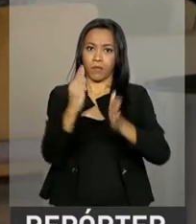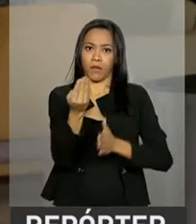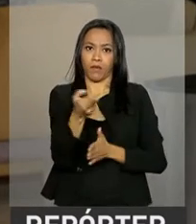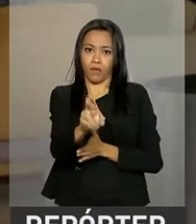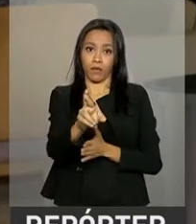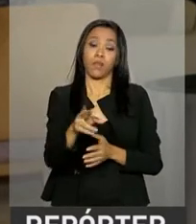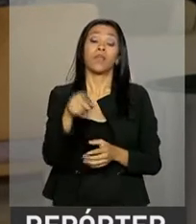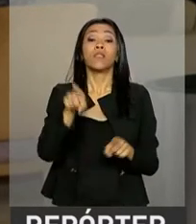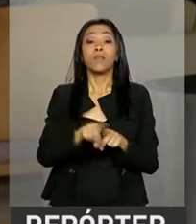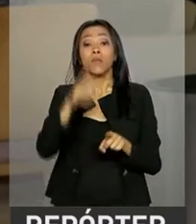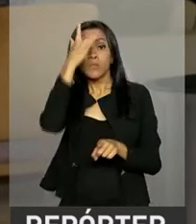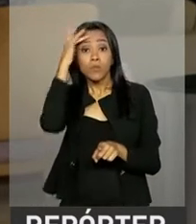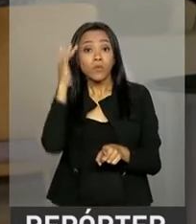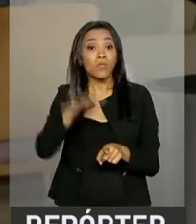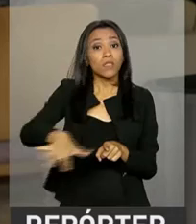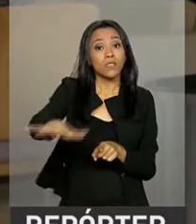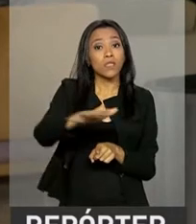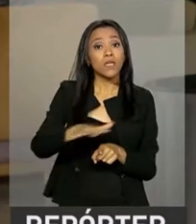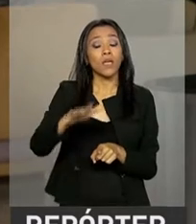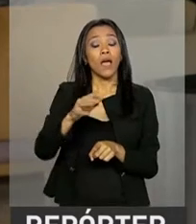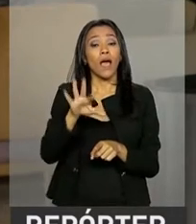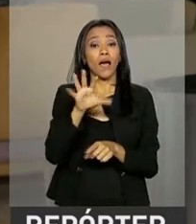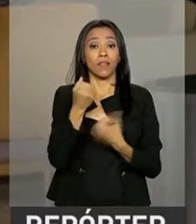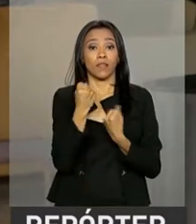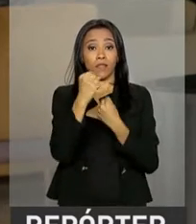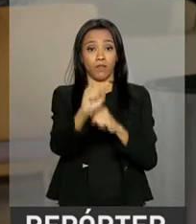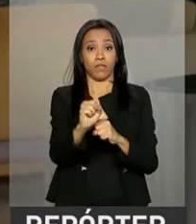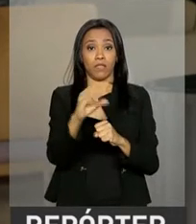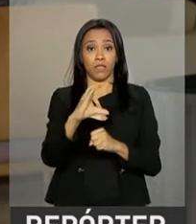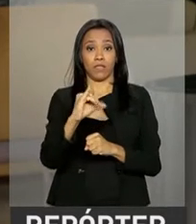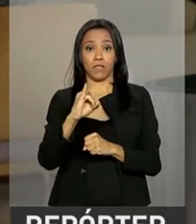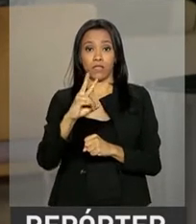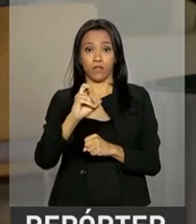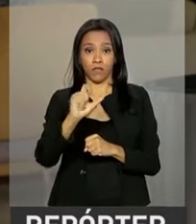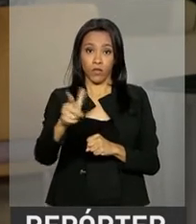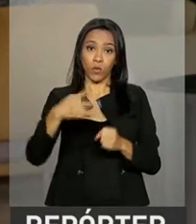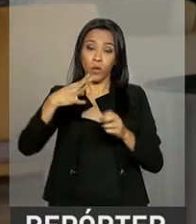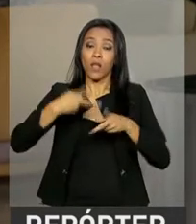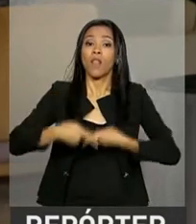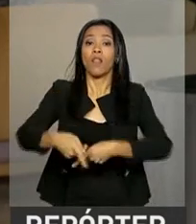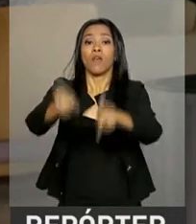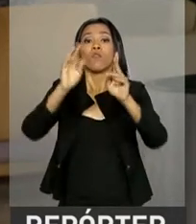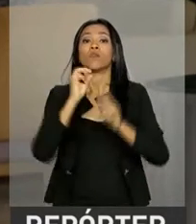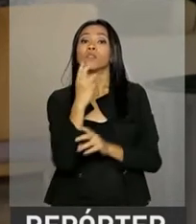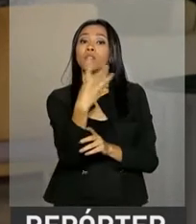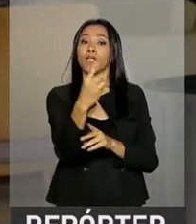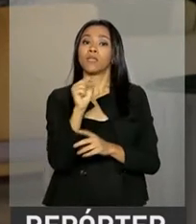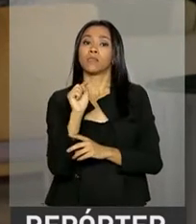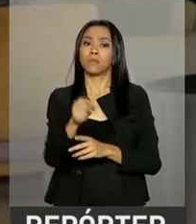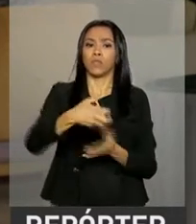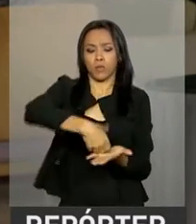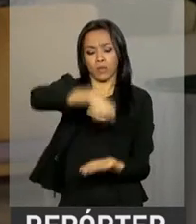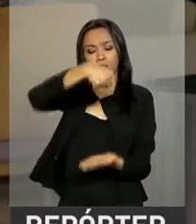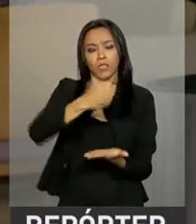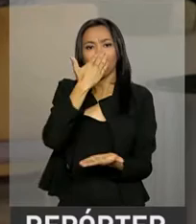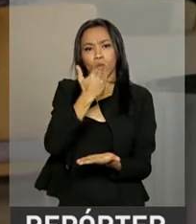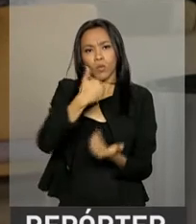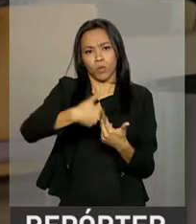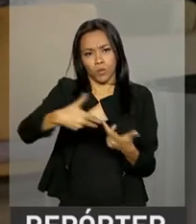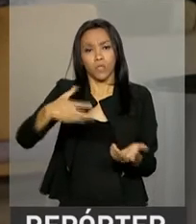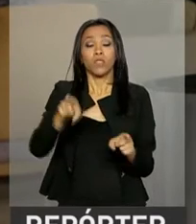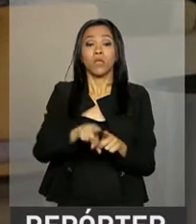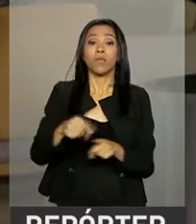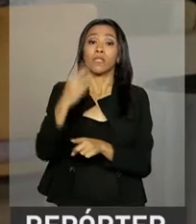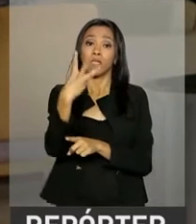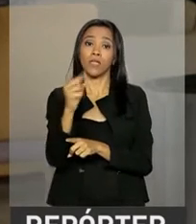encontravam retidas lá na região, a Defesa Civil Nacional disponibilizou e enviou 3 mil cestas básicas e 3 mil